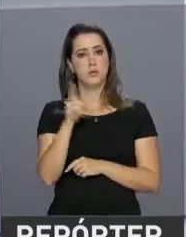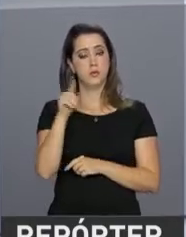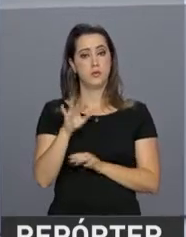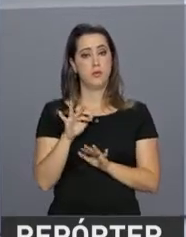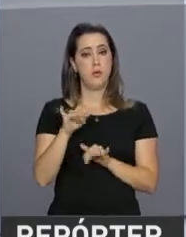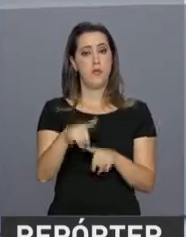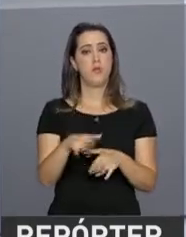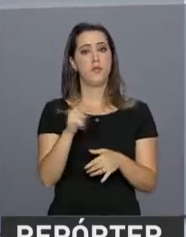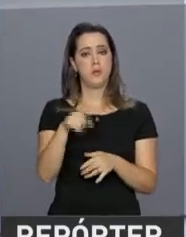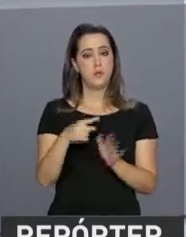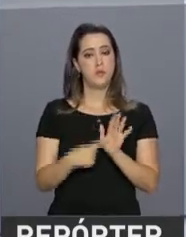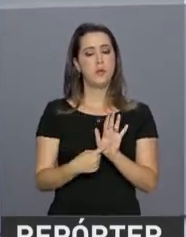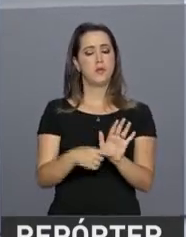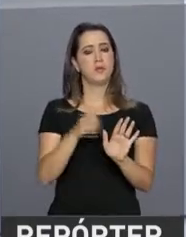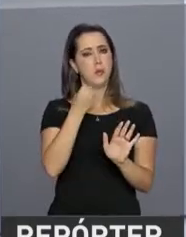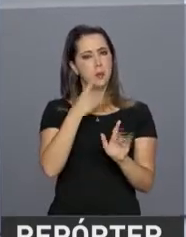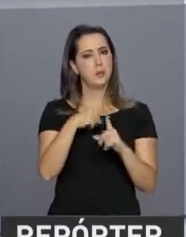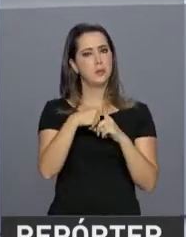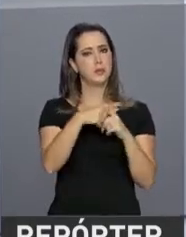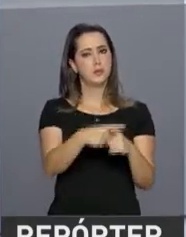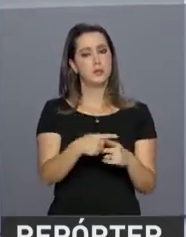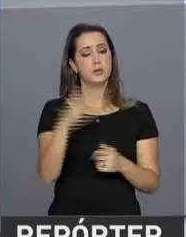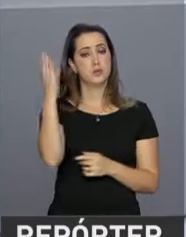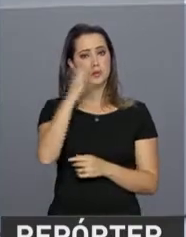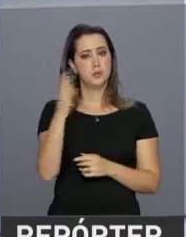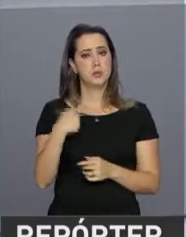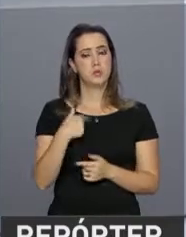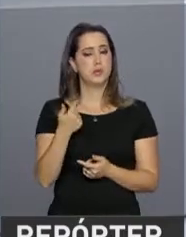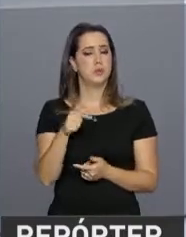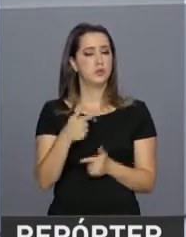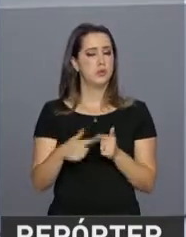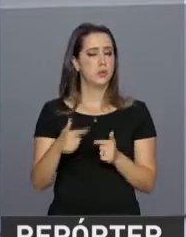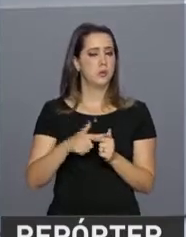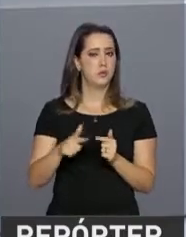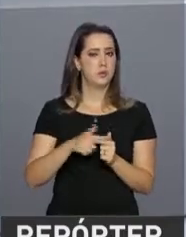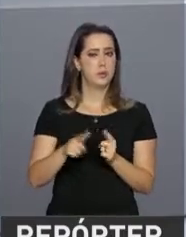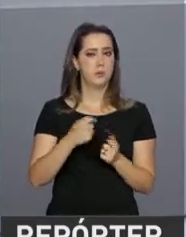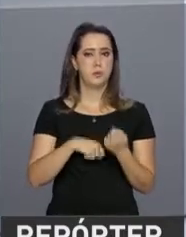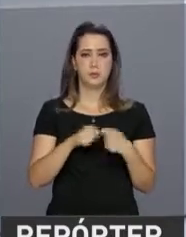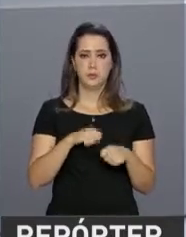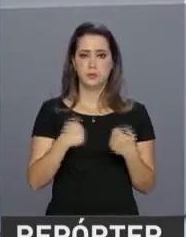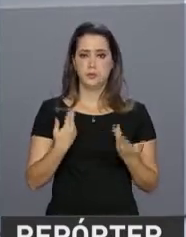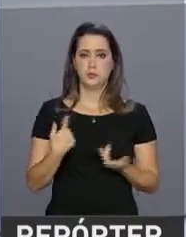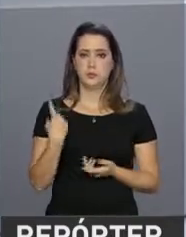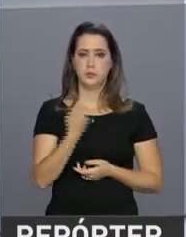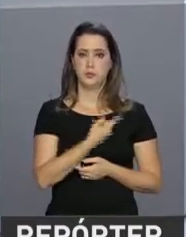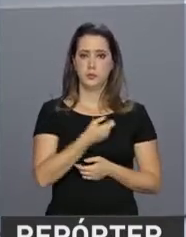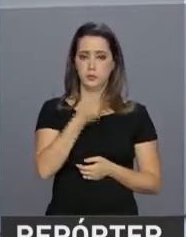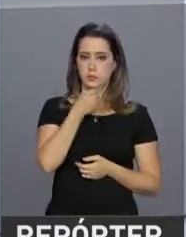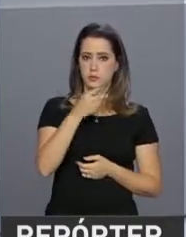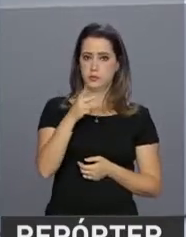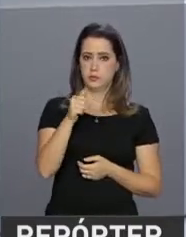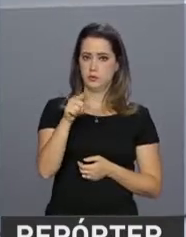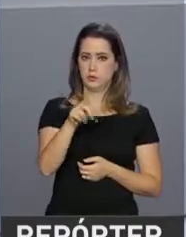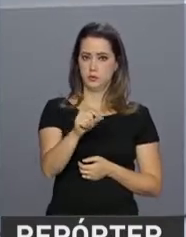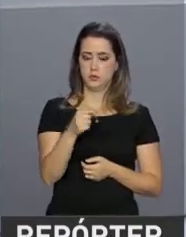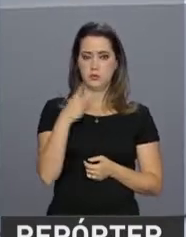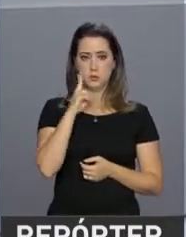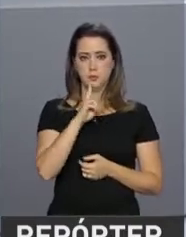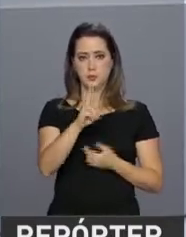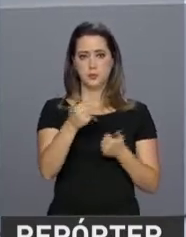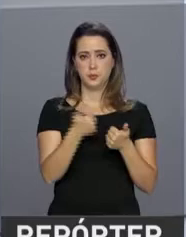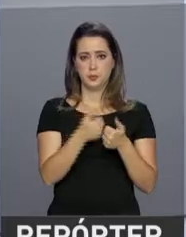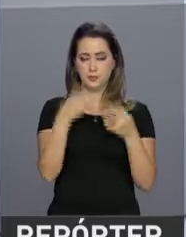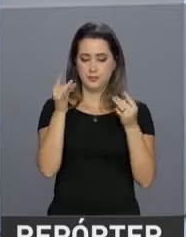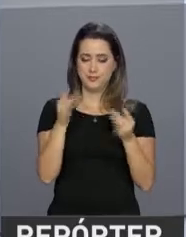resultado final é positivo e mostra que o Brasil já não fala mais em recessão. A nossa correspondente, Paola Diorte,